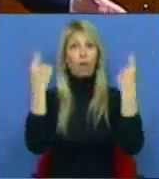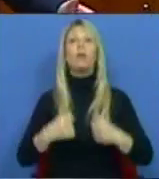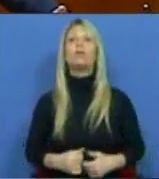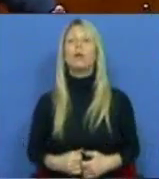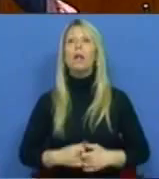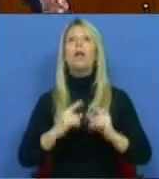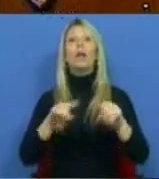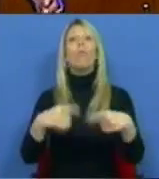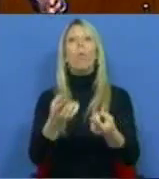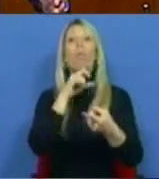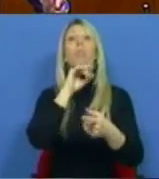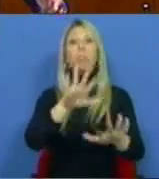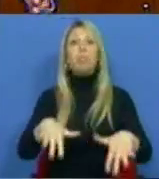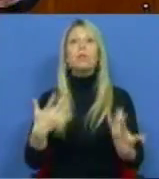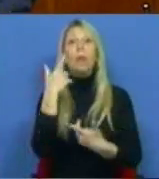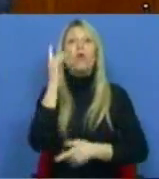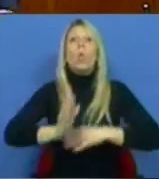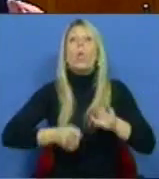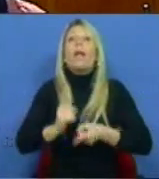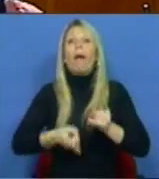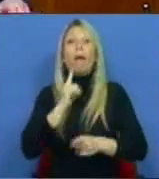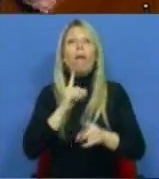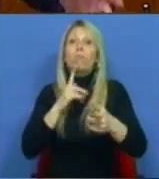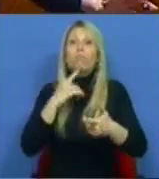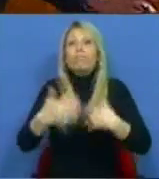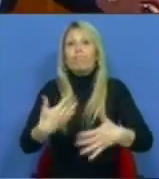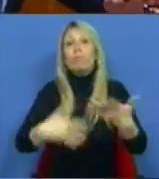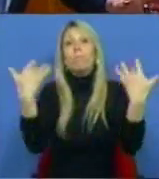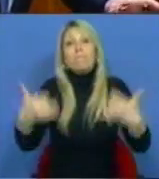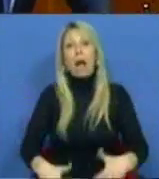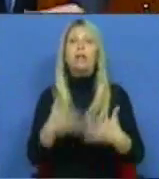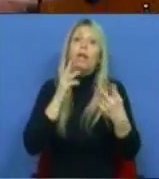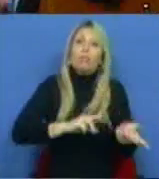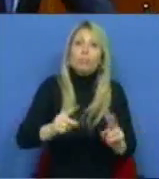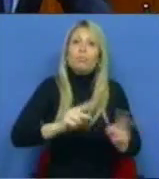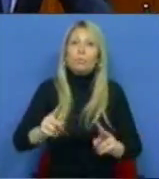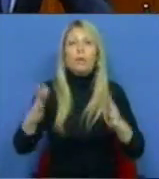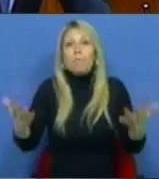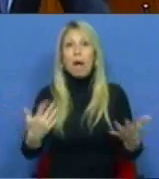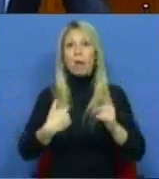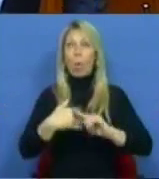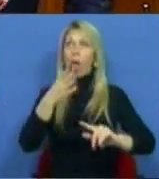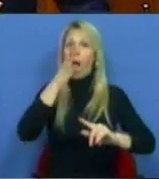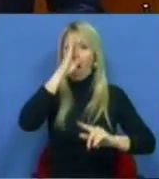que possamos ver o que correu mal e corrigir, sem nos precipitarmos nas conclusões.